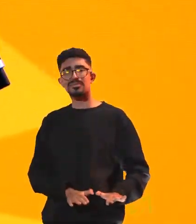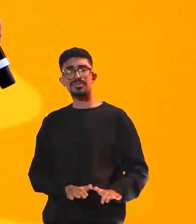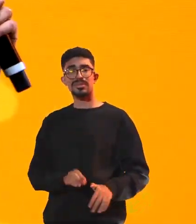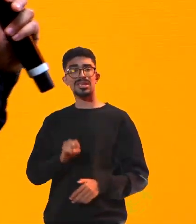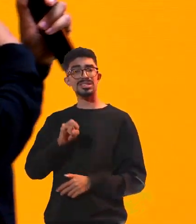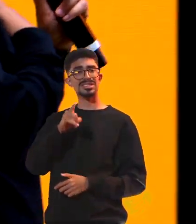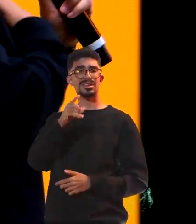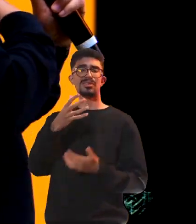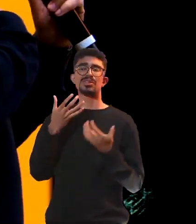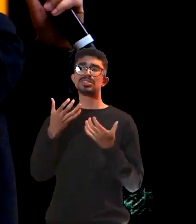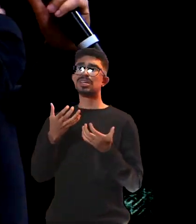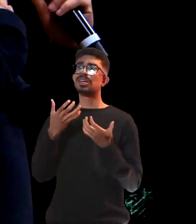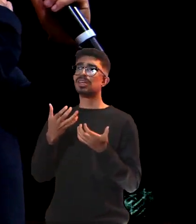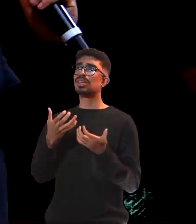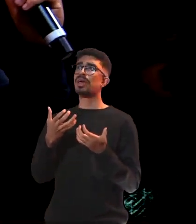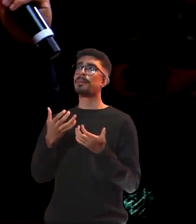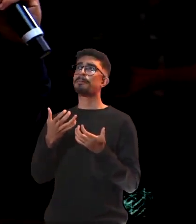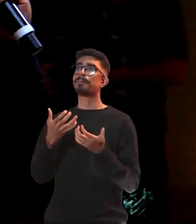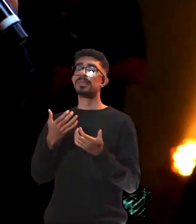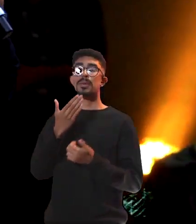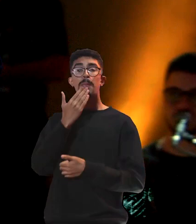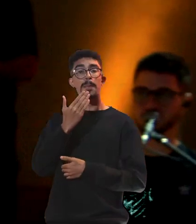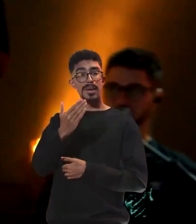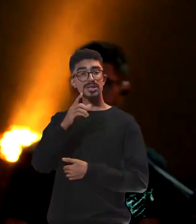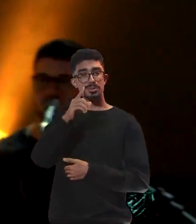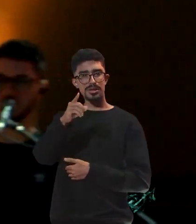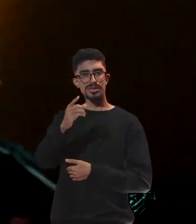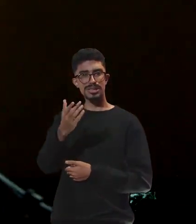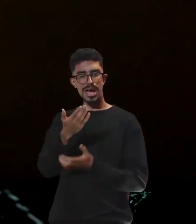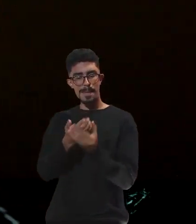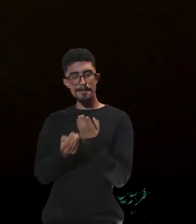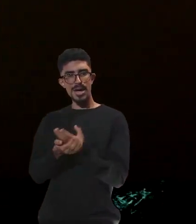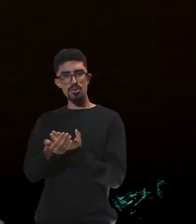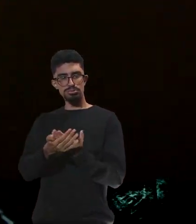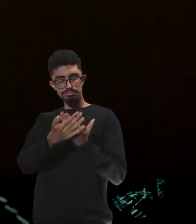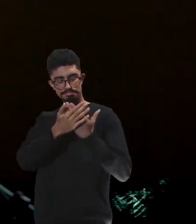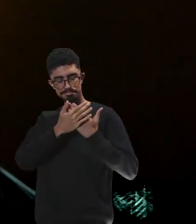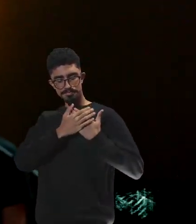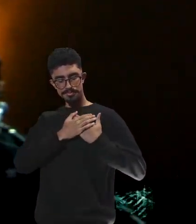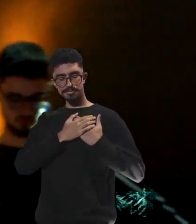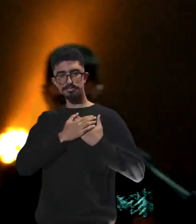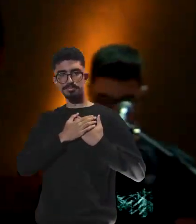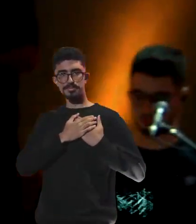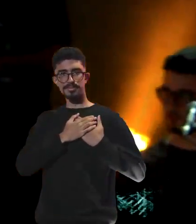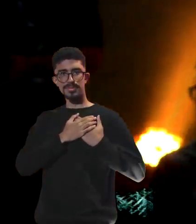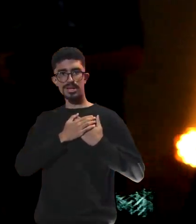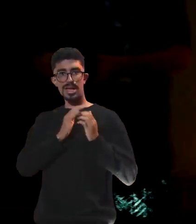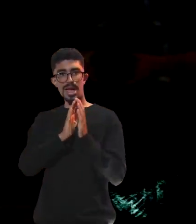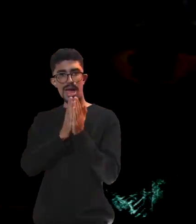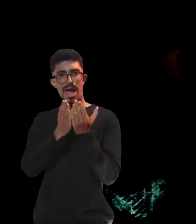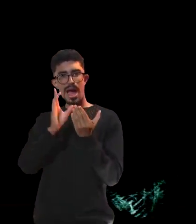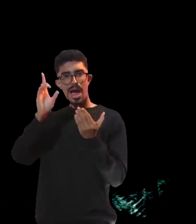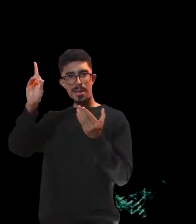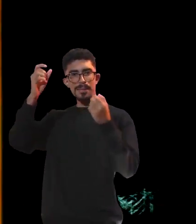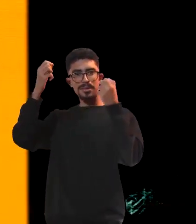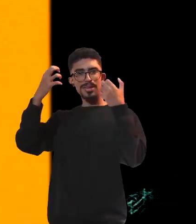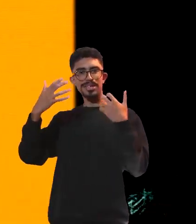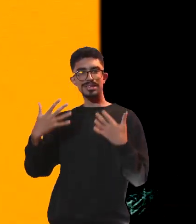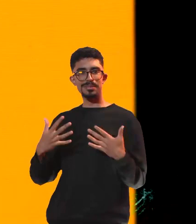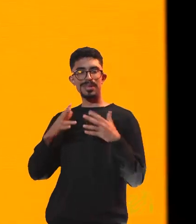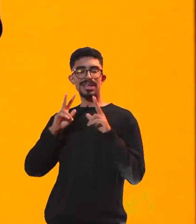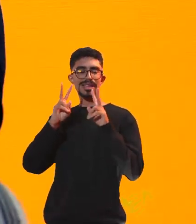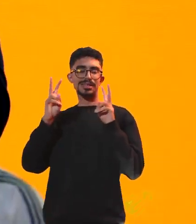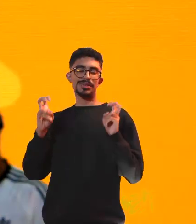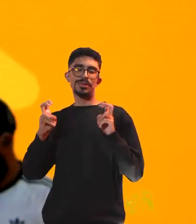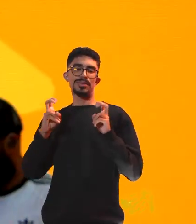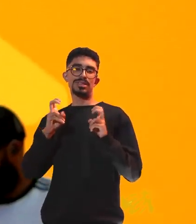eu quero te convidar a você colocar a mão sobre o seu coração assim. A Bíblia fala muito de coração, e quando ela fala de coração, ela fala